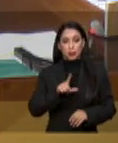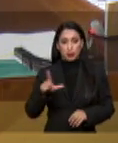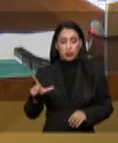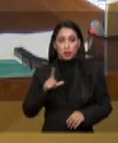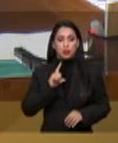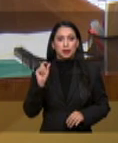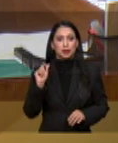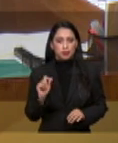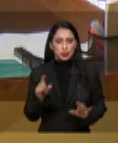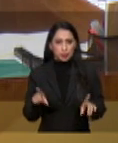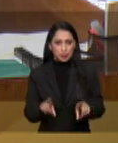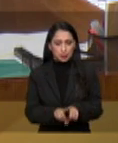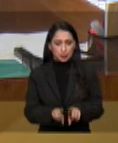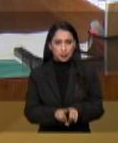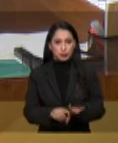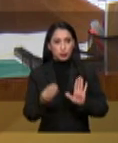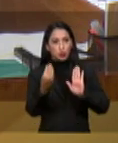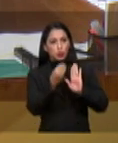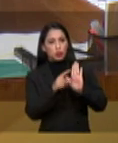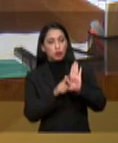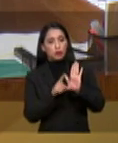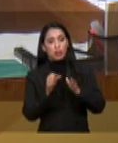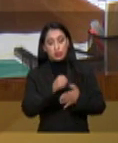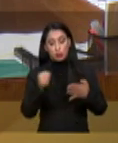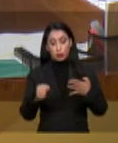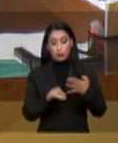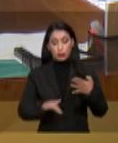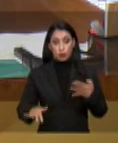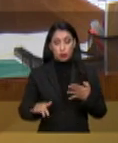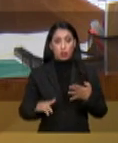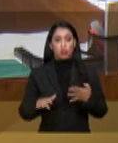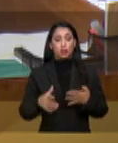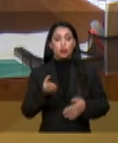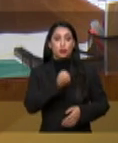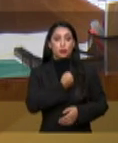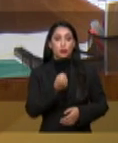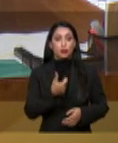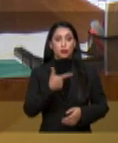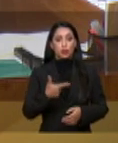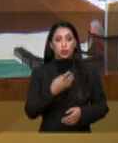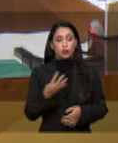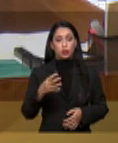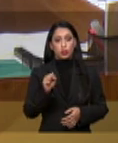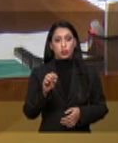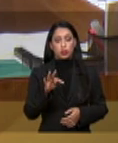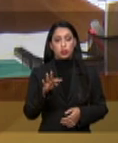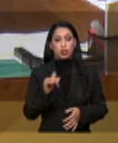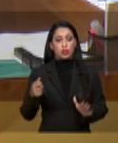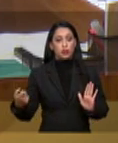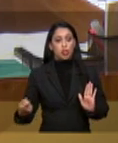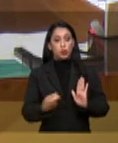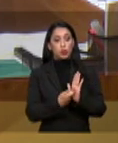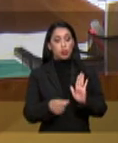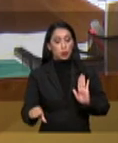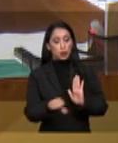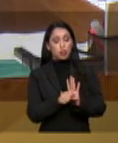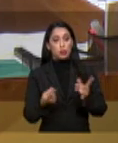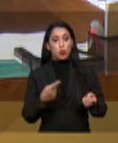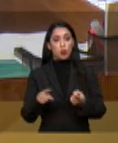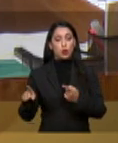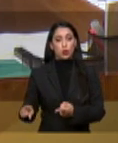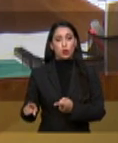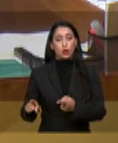enunciado. Considerando os efeitos da súmula vinculante número 24 do STF, em regra, o oferecimento de denúncia por crimes contra a